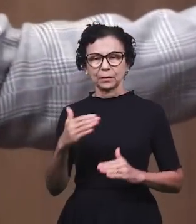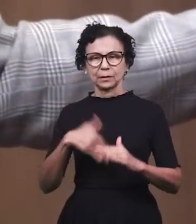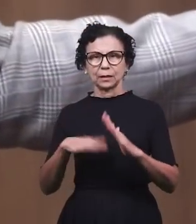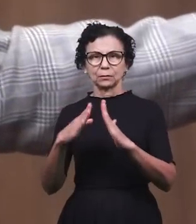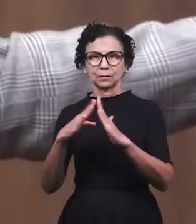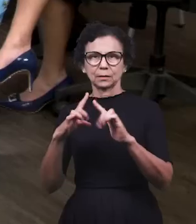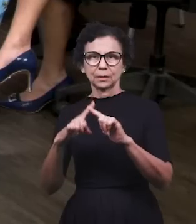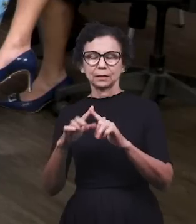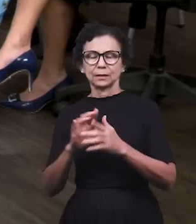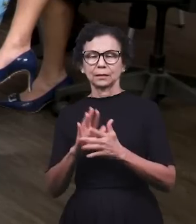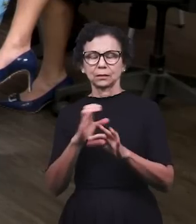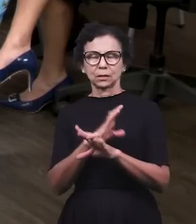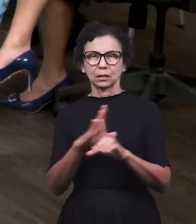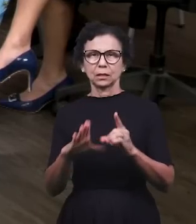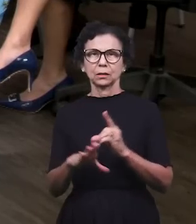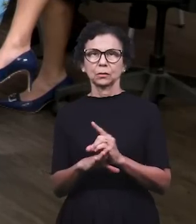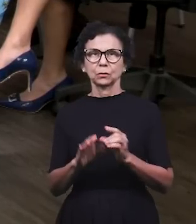com